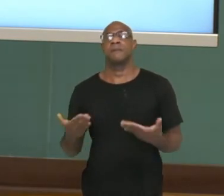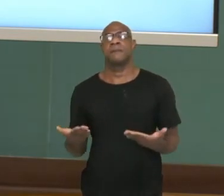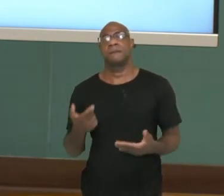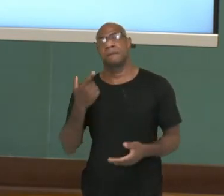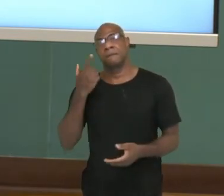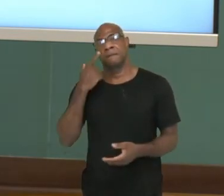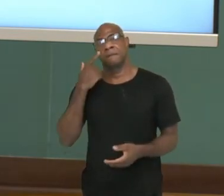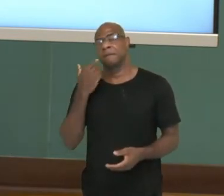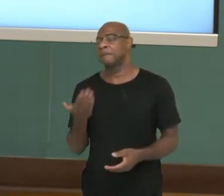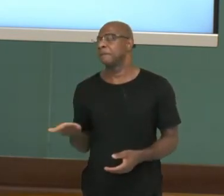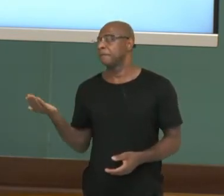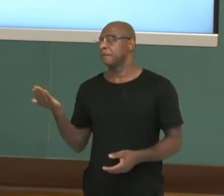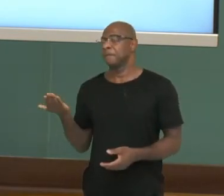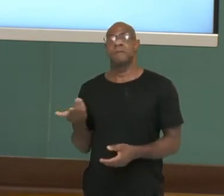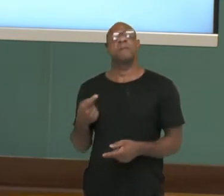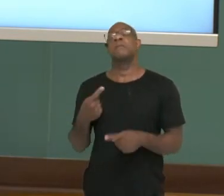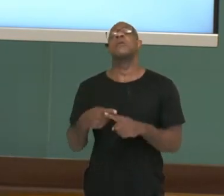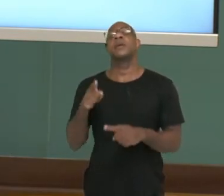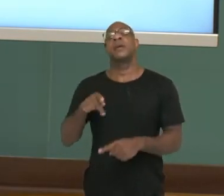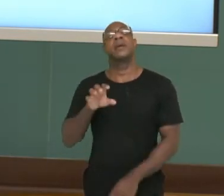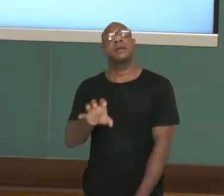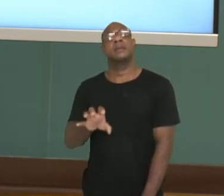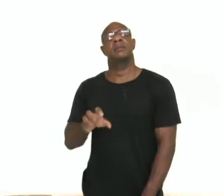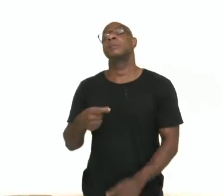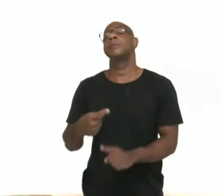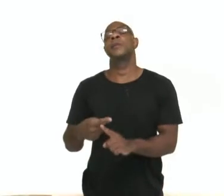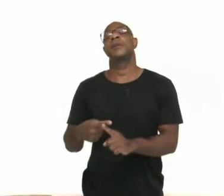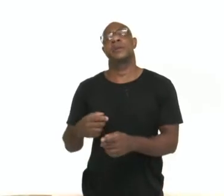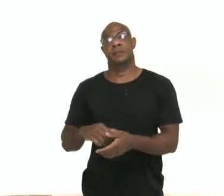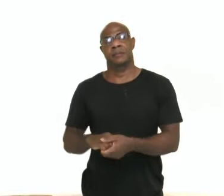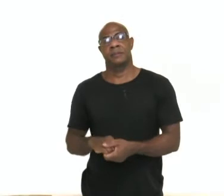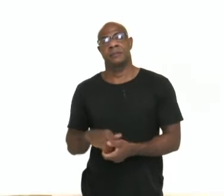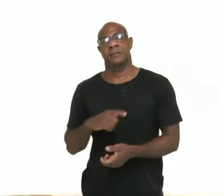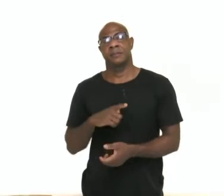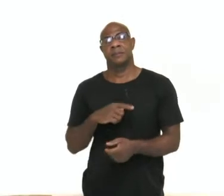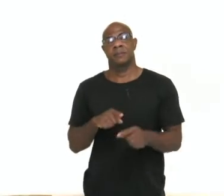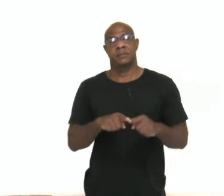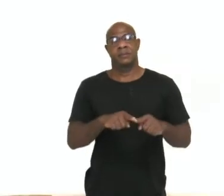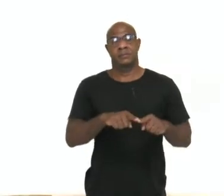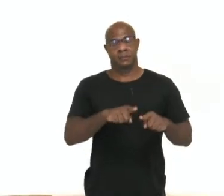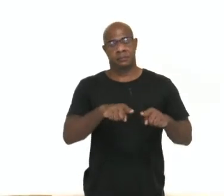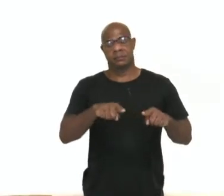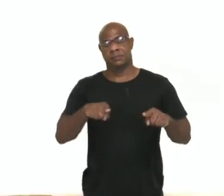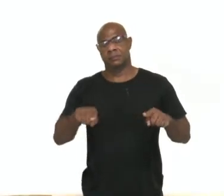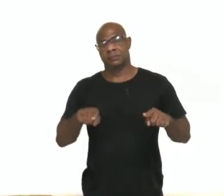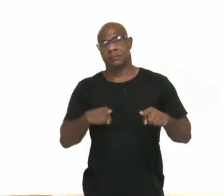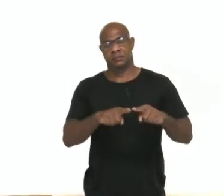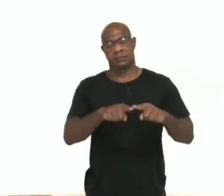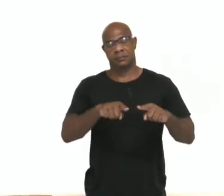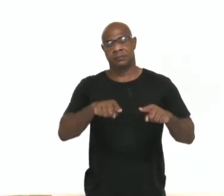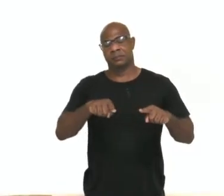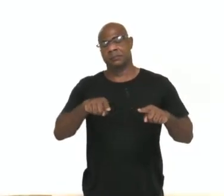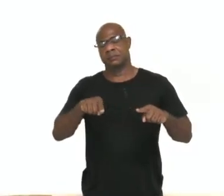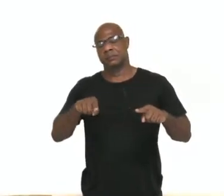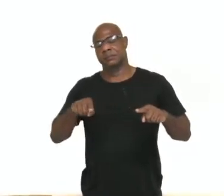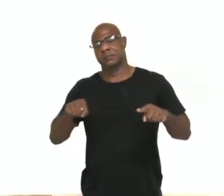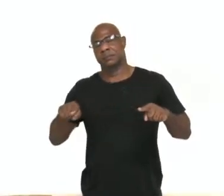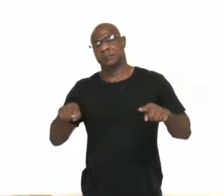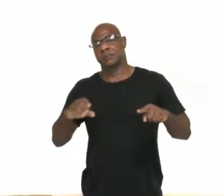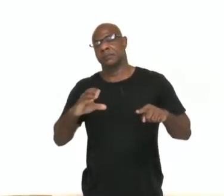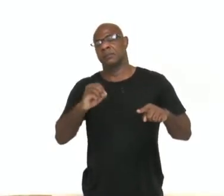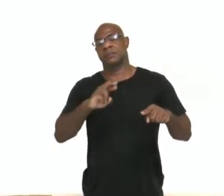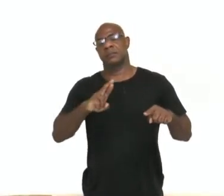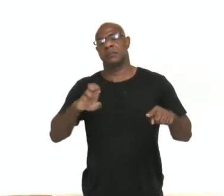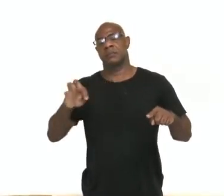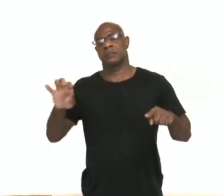ó. Por que eu ligo dessa forma? Né? Porque olha só, eu mantenho o sentido da corrente, ó. Corrente sempre sai do polo positivo.